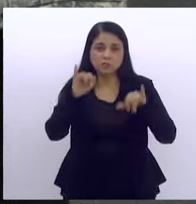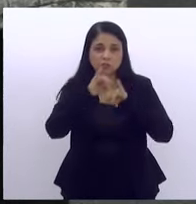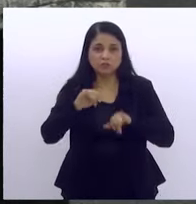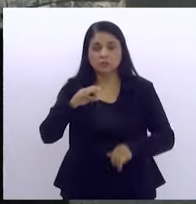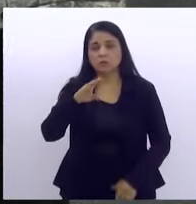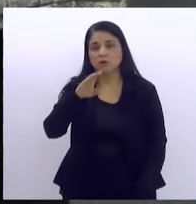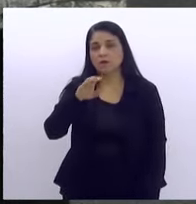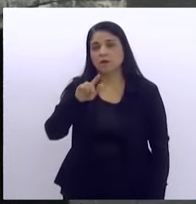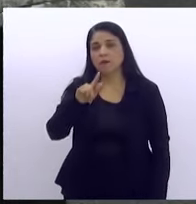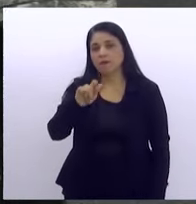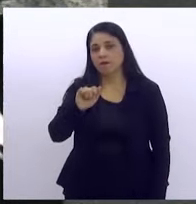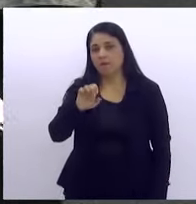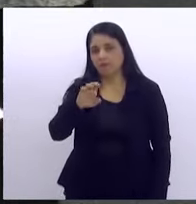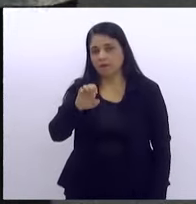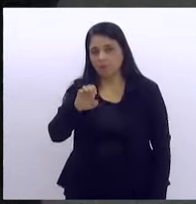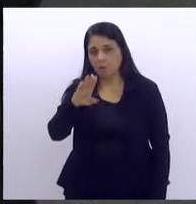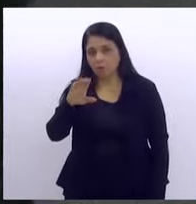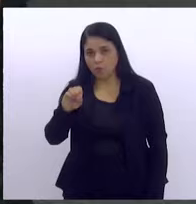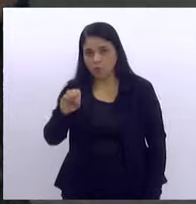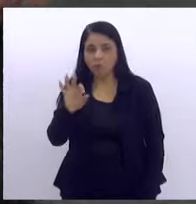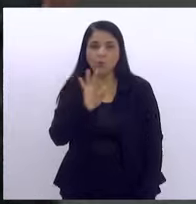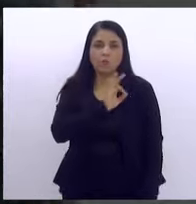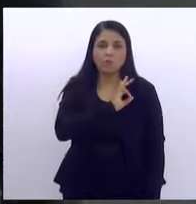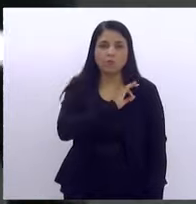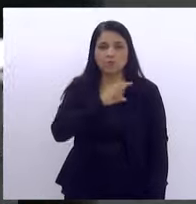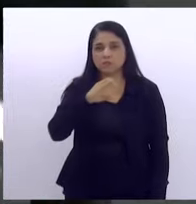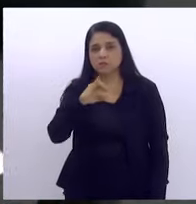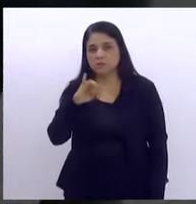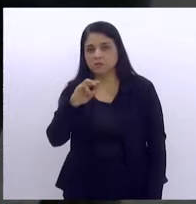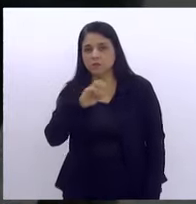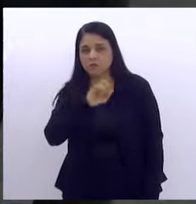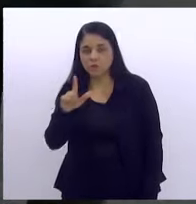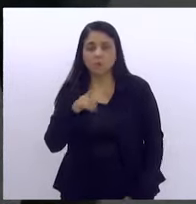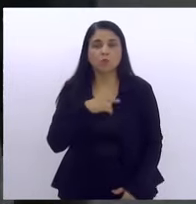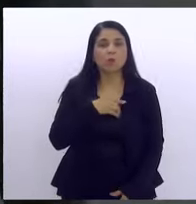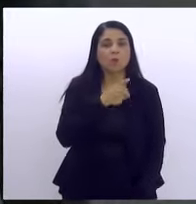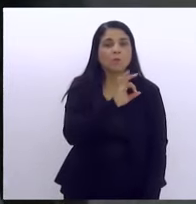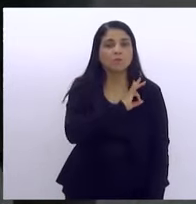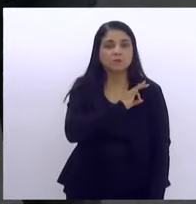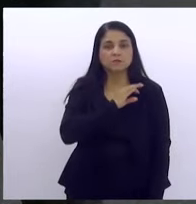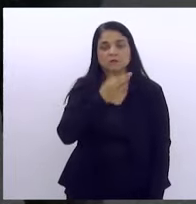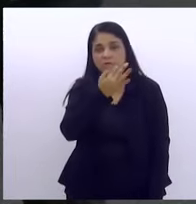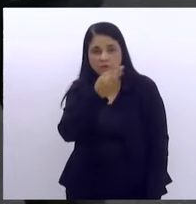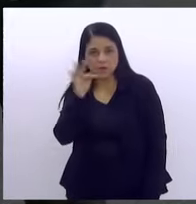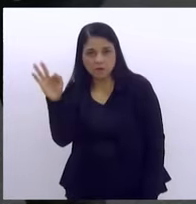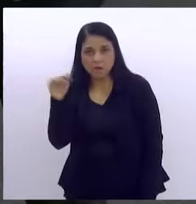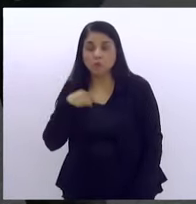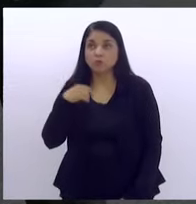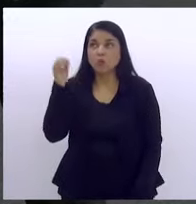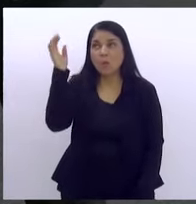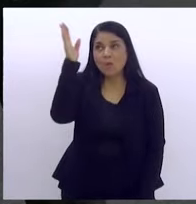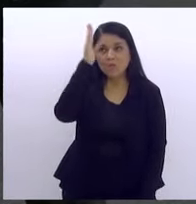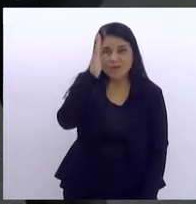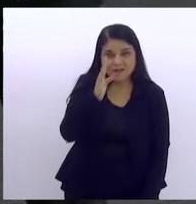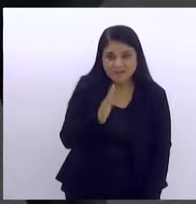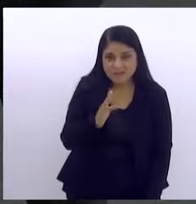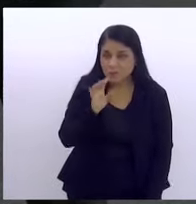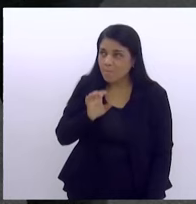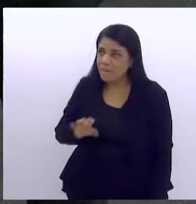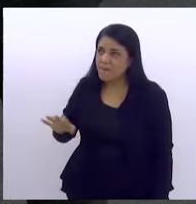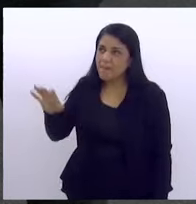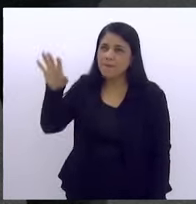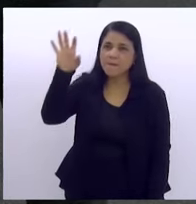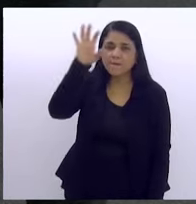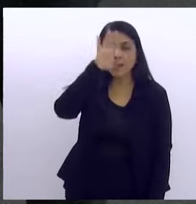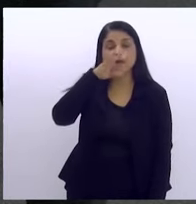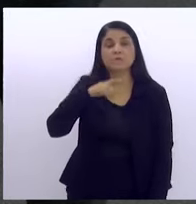GAECO com a Polícia Civil, com a Polícia Federal, não só aqui, mas no Brasil inteiro. E o